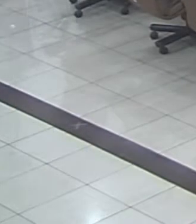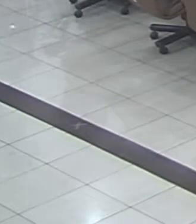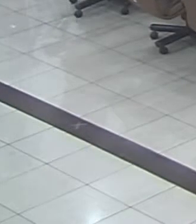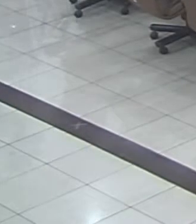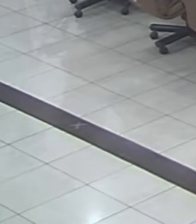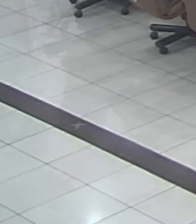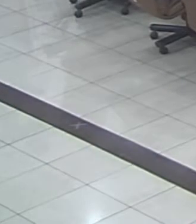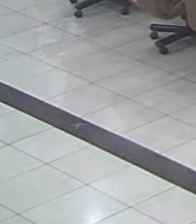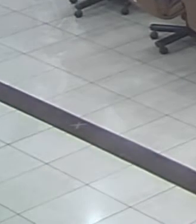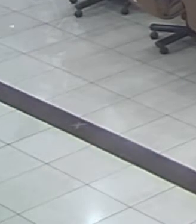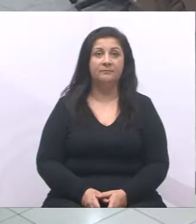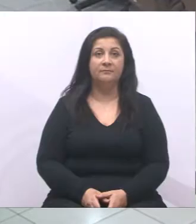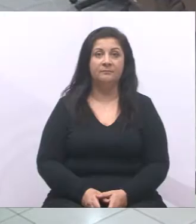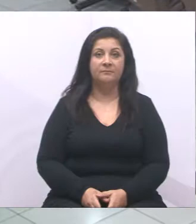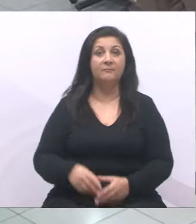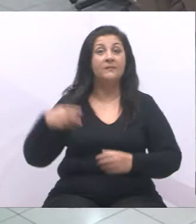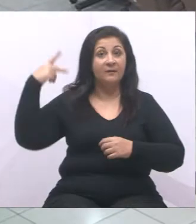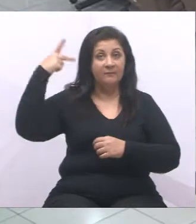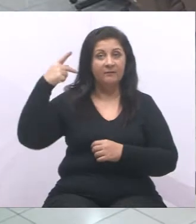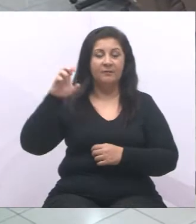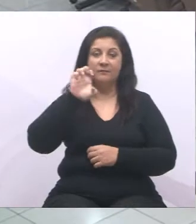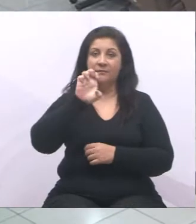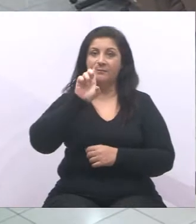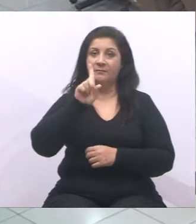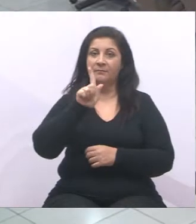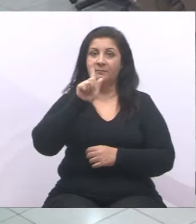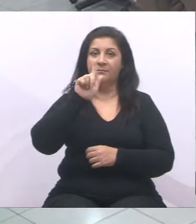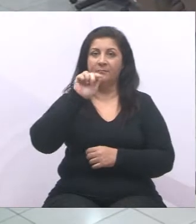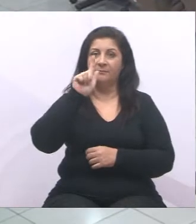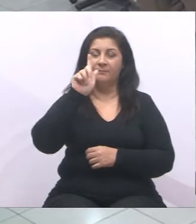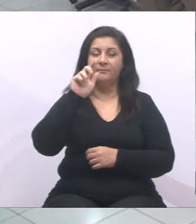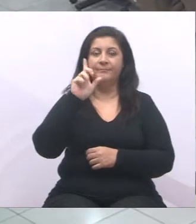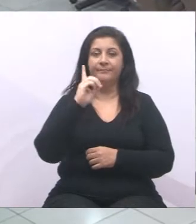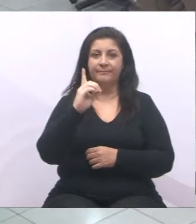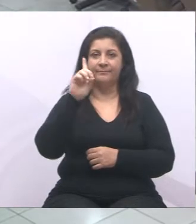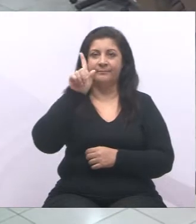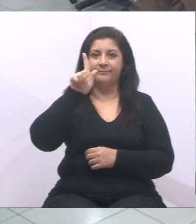Chamamos agora o vereador Edgar Takashi Sasaki.